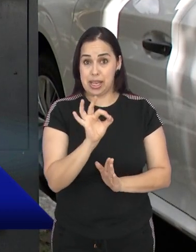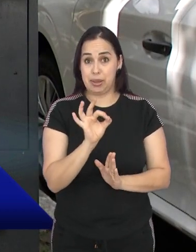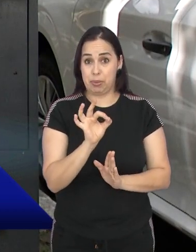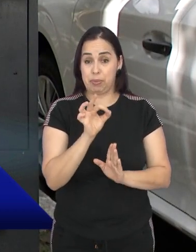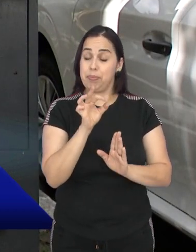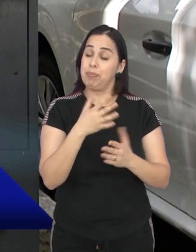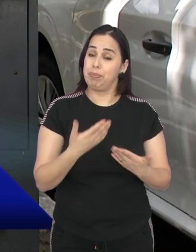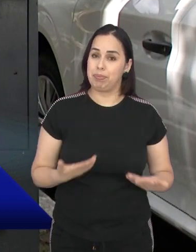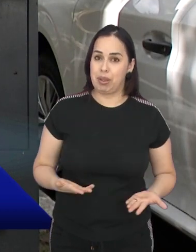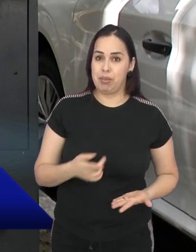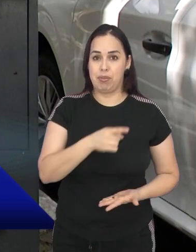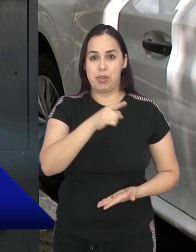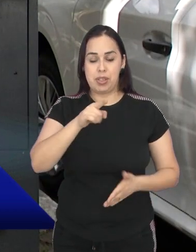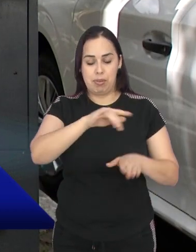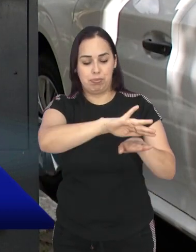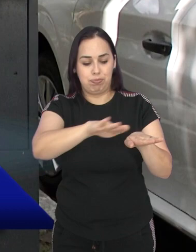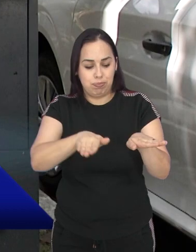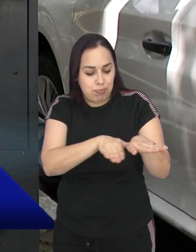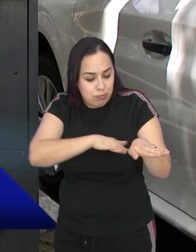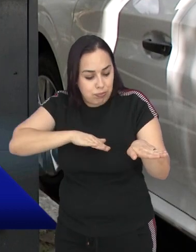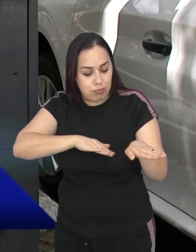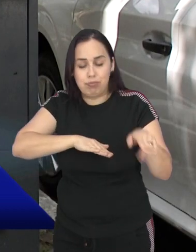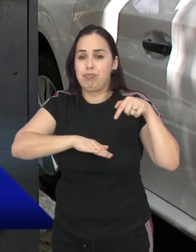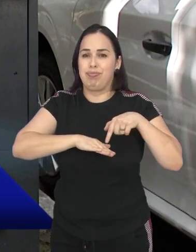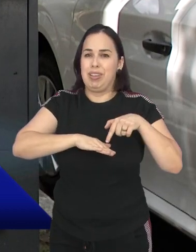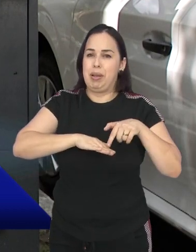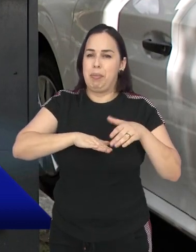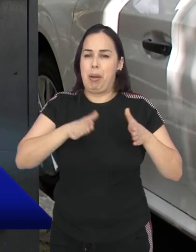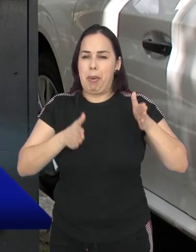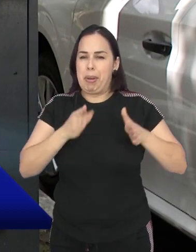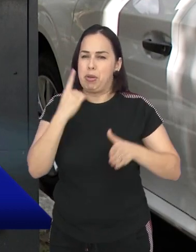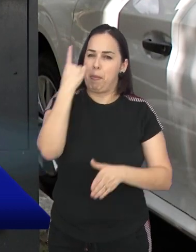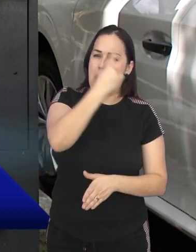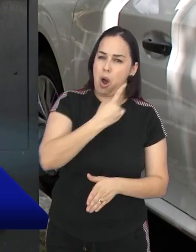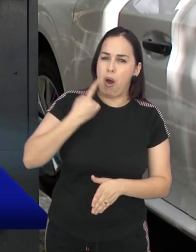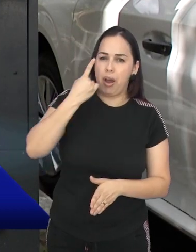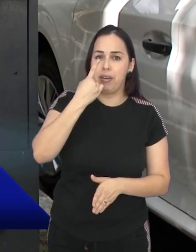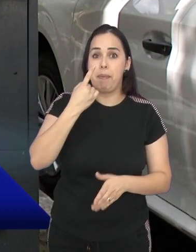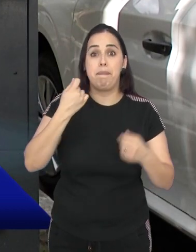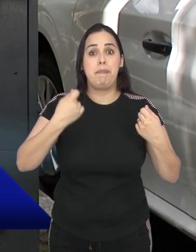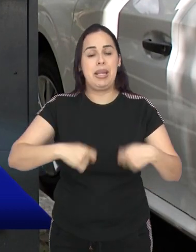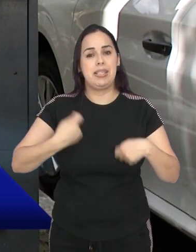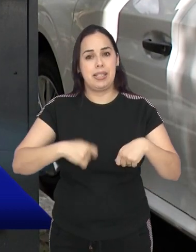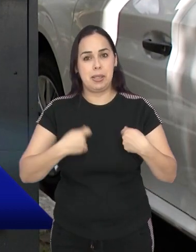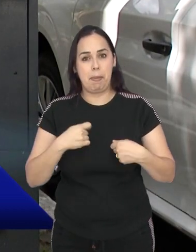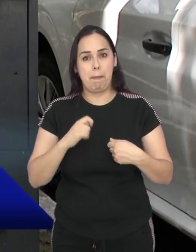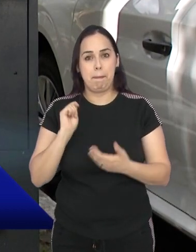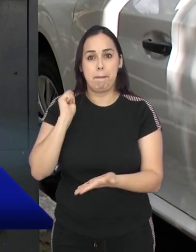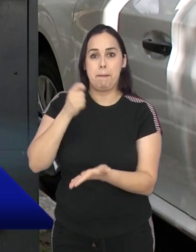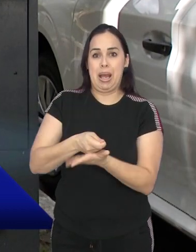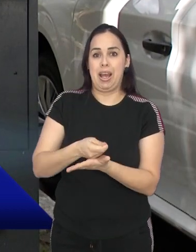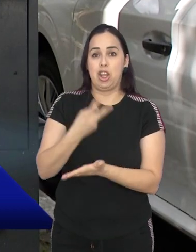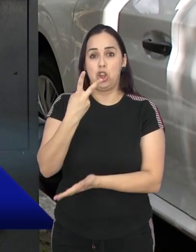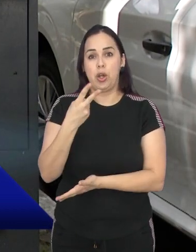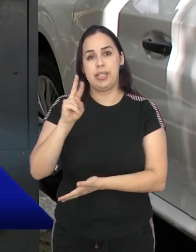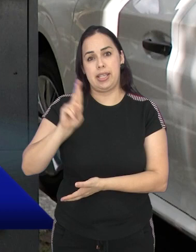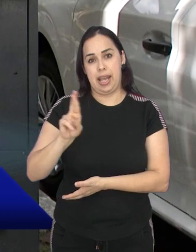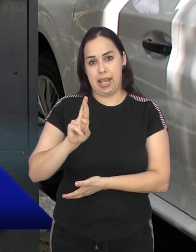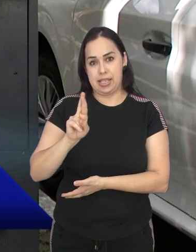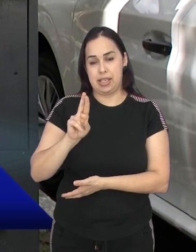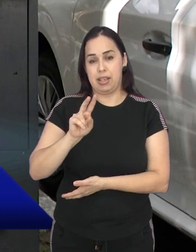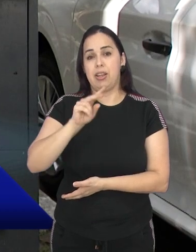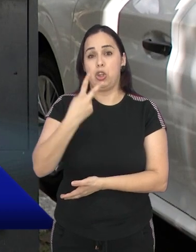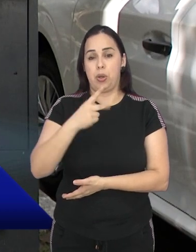20%. Portanto, para você deixar o carro estacionado pelo período de uma hora, vai precisar desembolsar um valor de